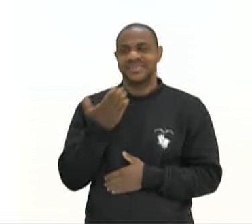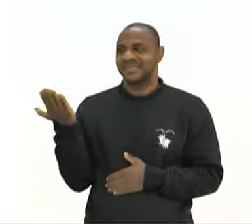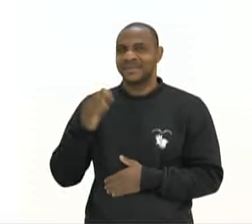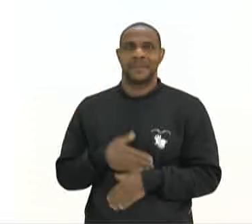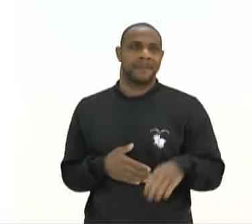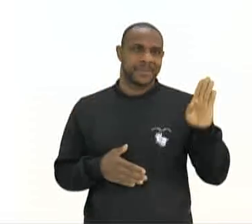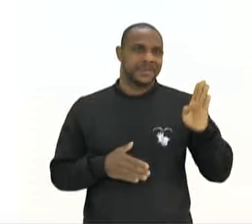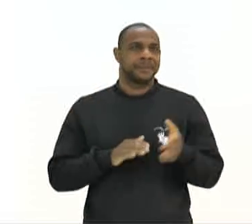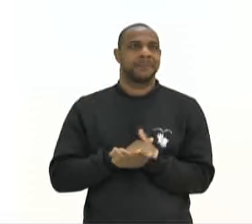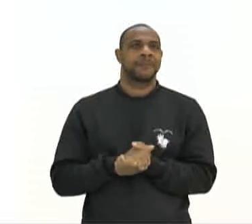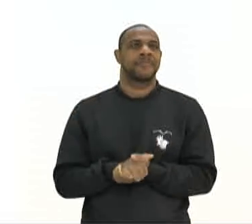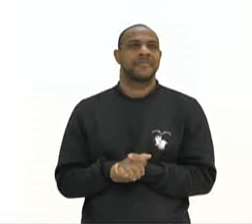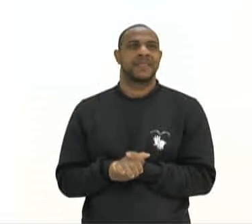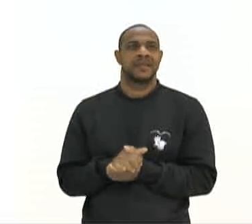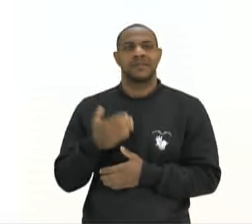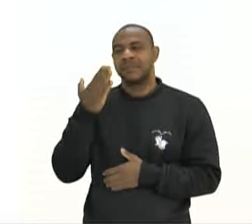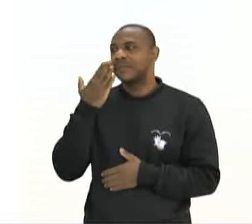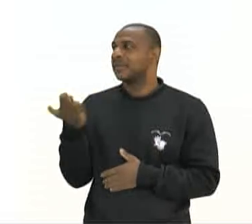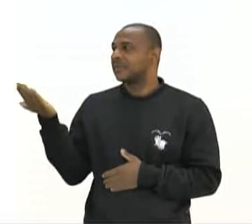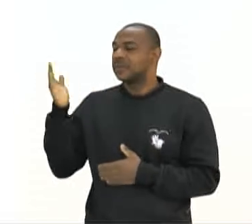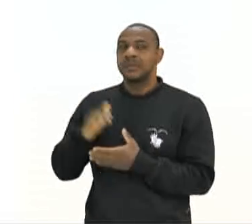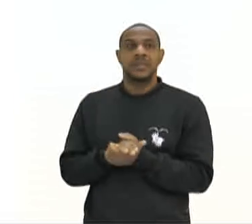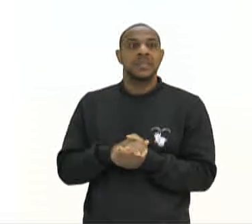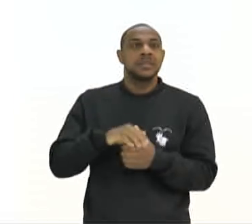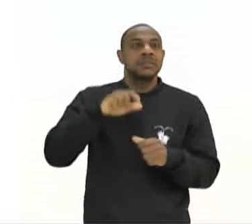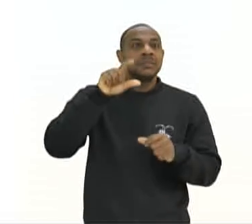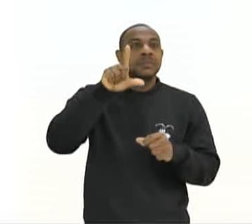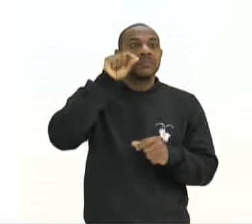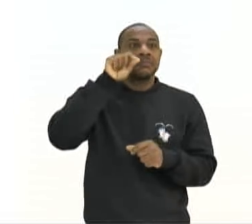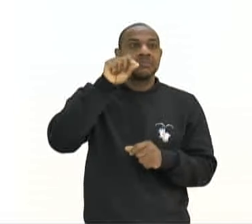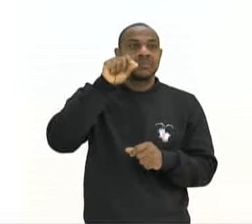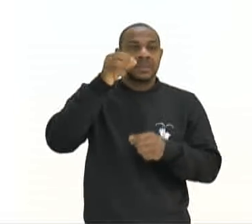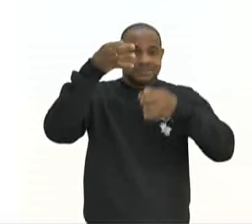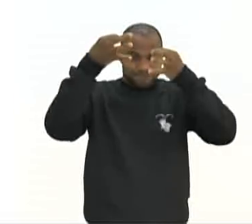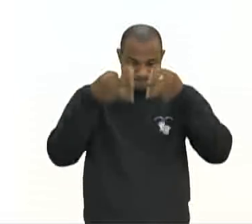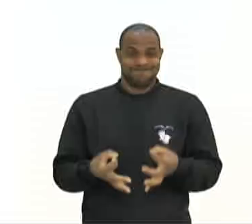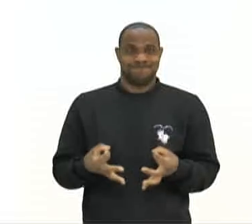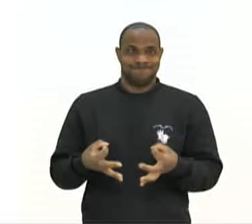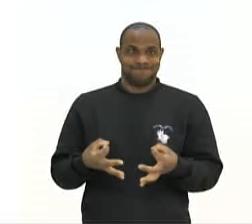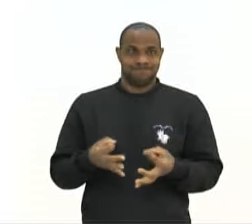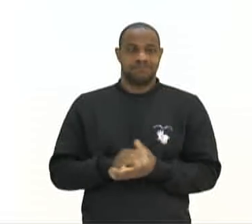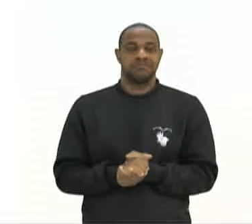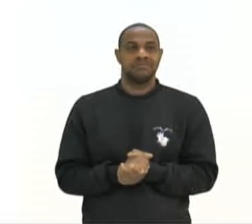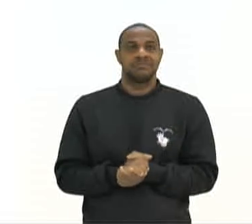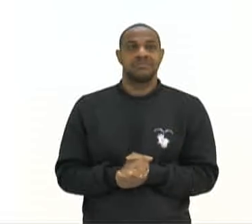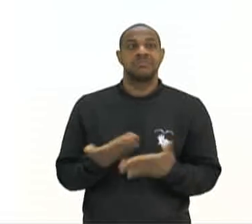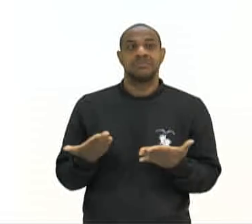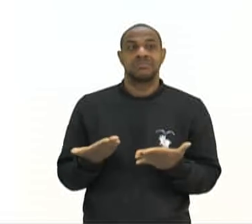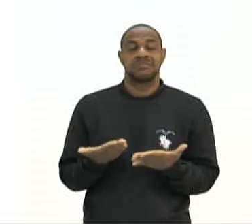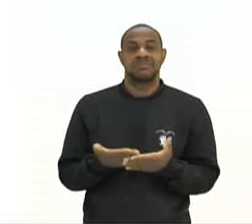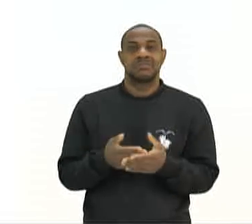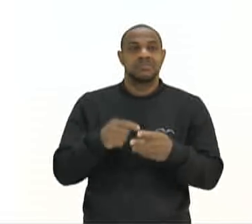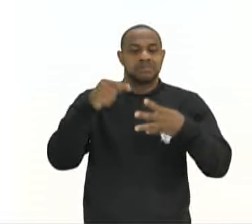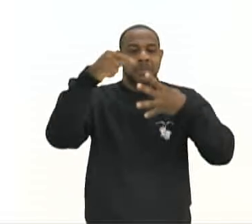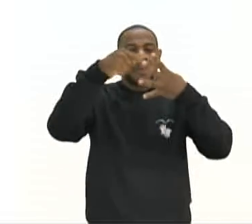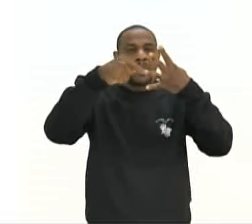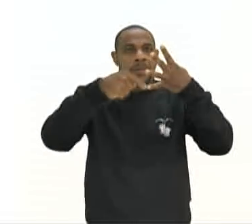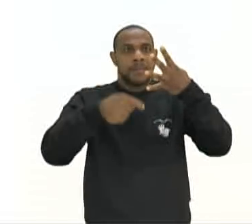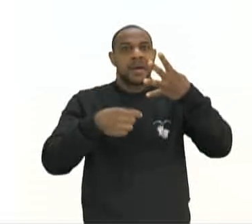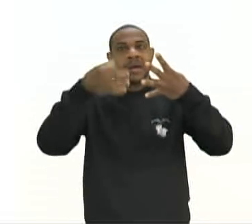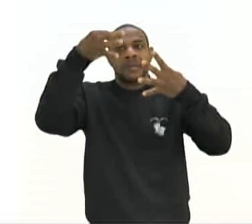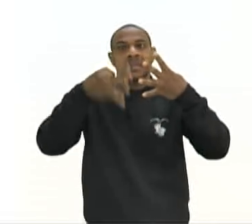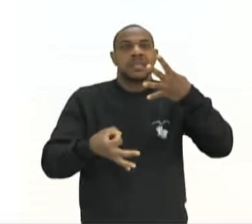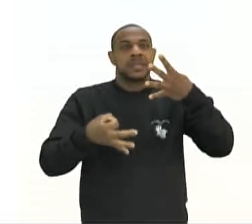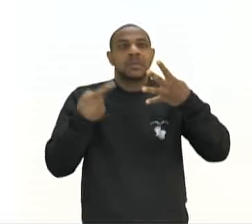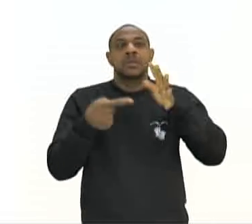good. So, assinale a ou as, alternativa ou alternativas, que identifica